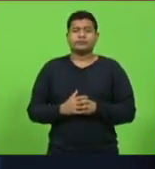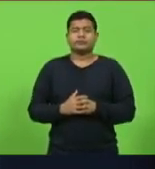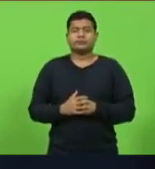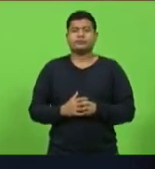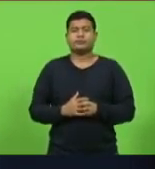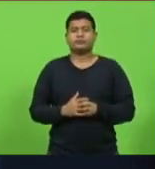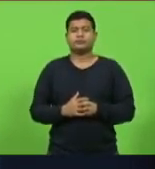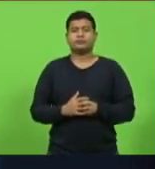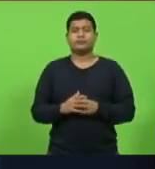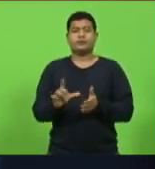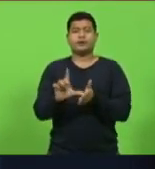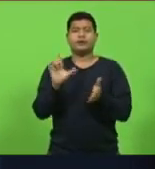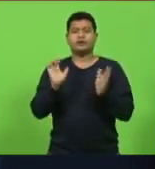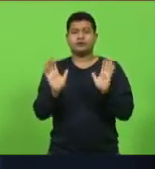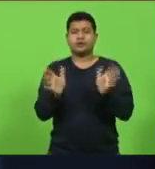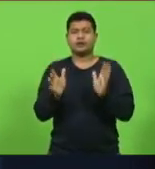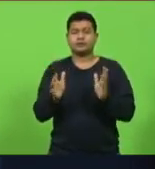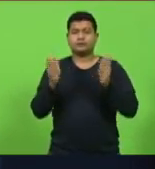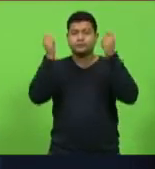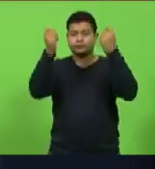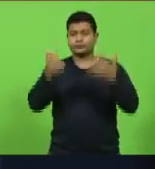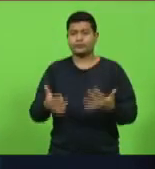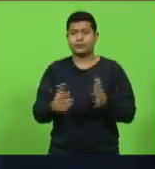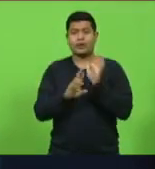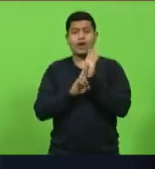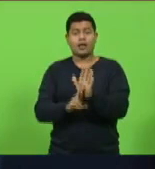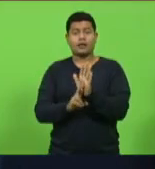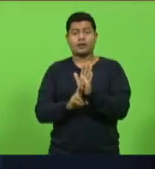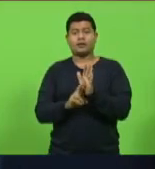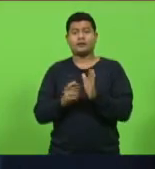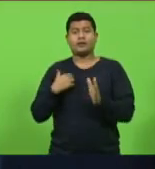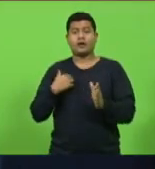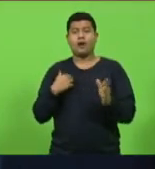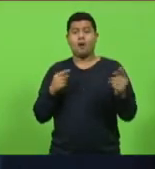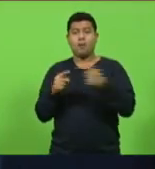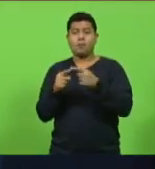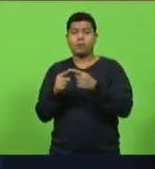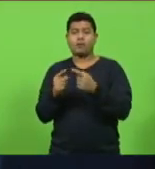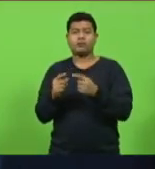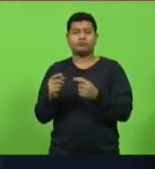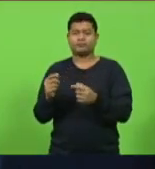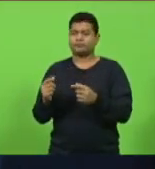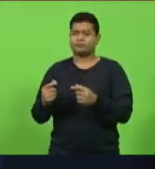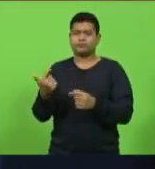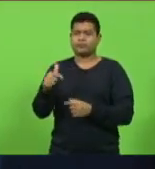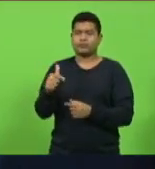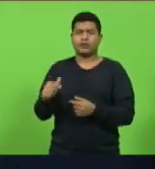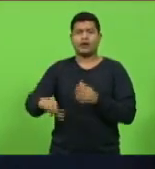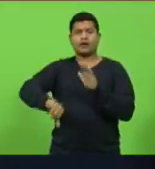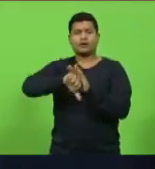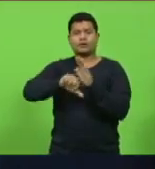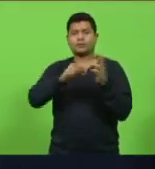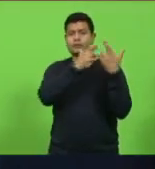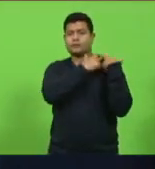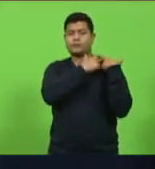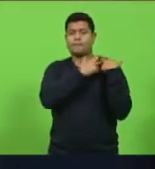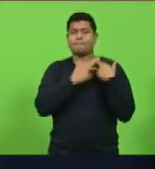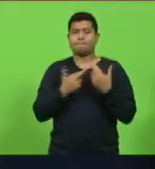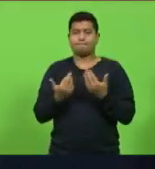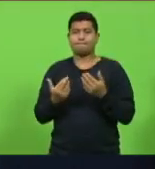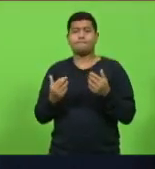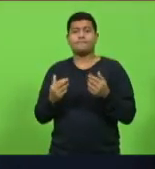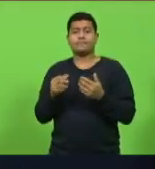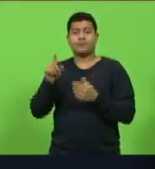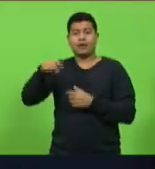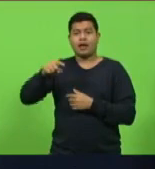fatos narrados na representação não se amoldam à nenhum dos crimes de responsabilidade que lhe são imputados nem a